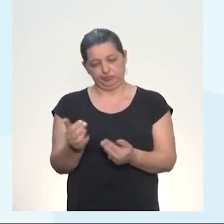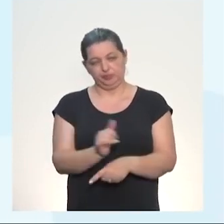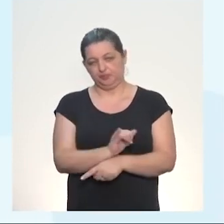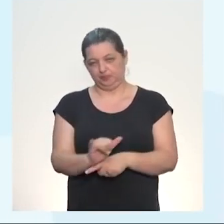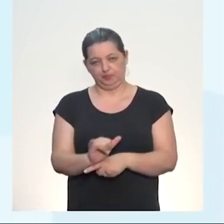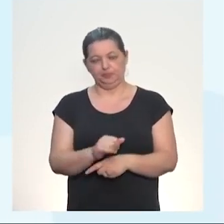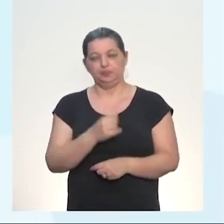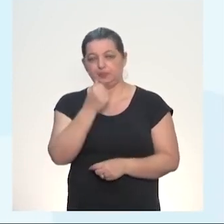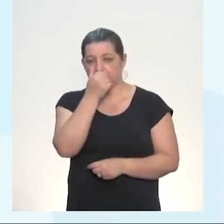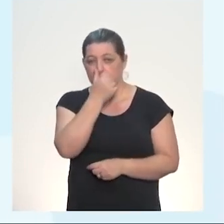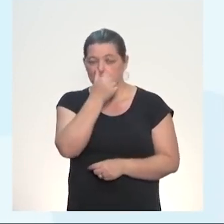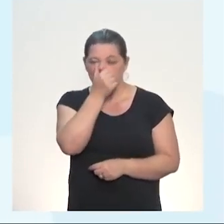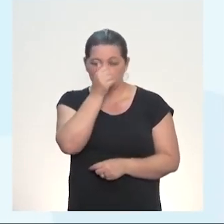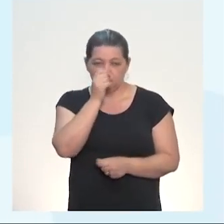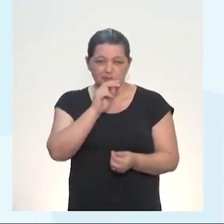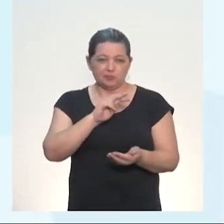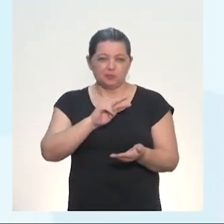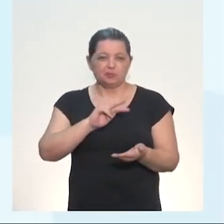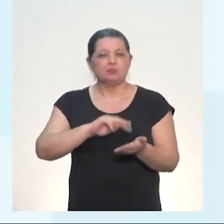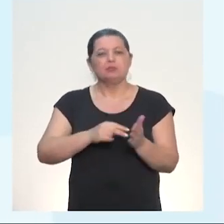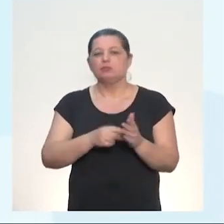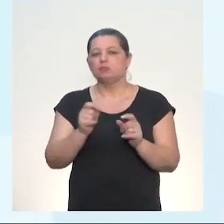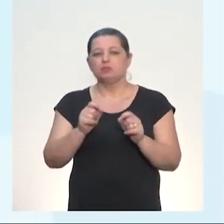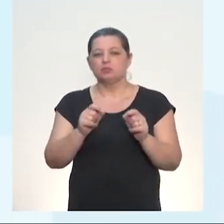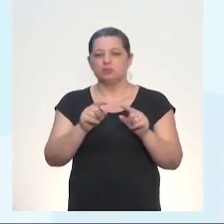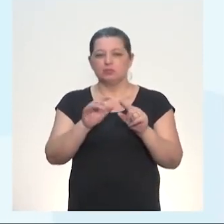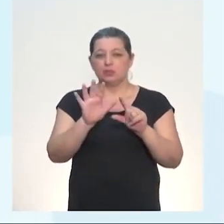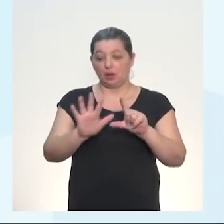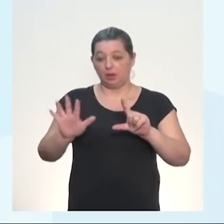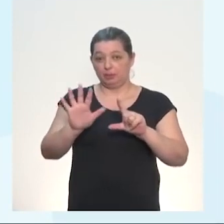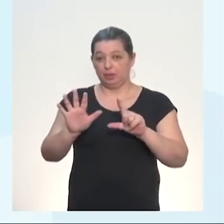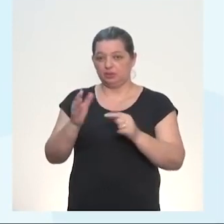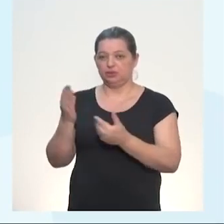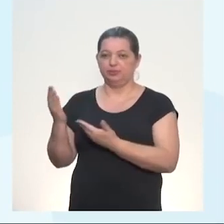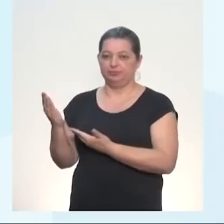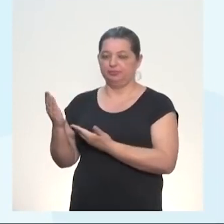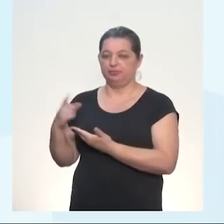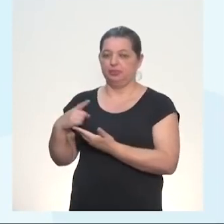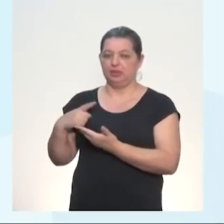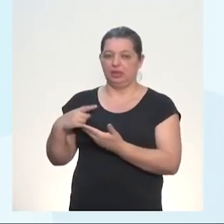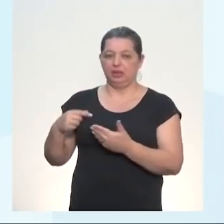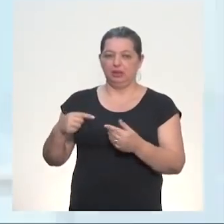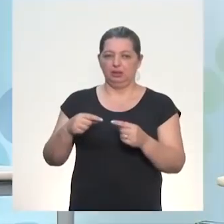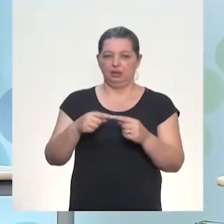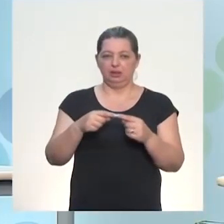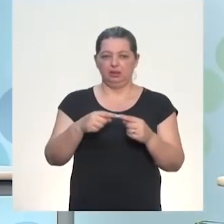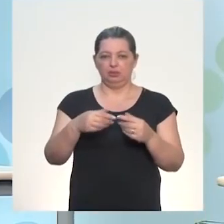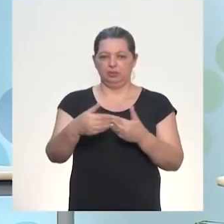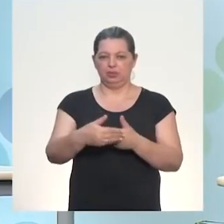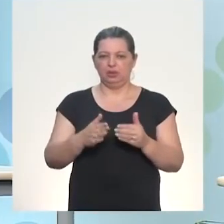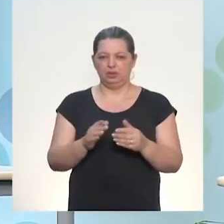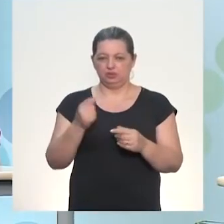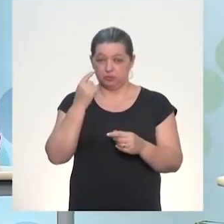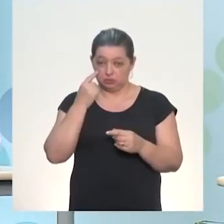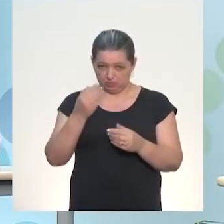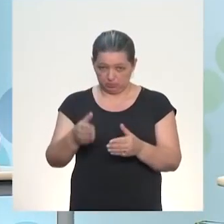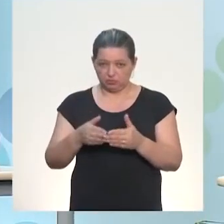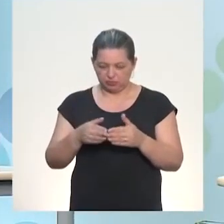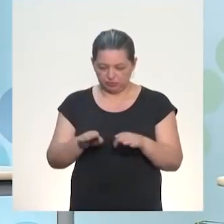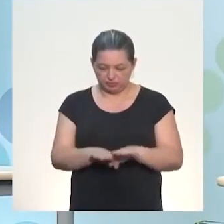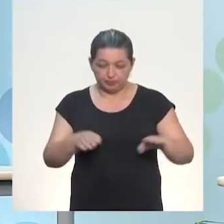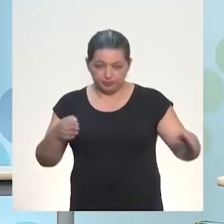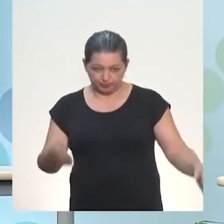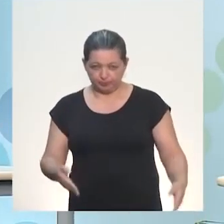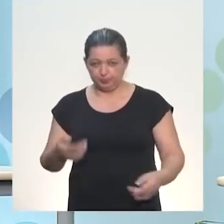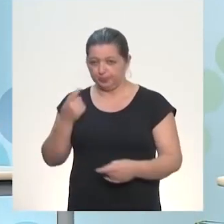tá. Cujas medidas estão representadas na imagem a seguir. Então, a gente tem uma caixinha, vou até pedir para mostrar aqui, por favor, a minha mesa, como se fosse esse